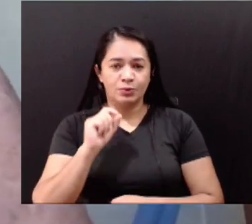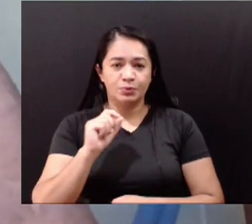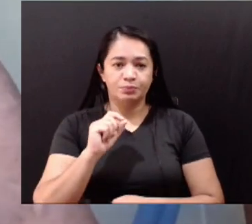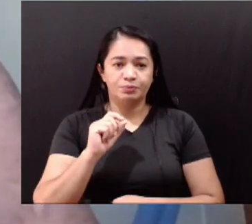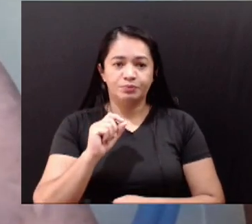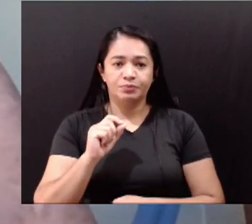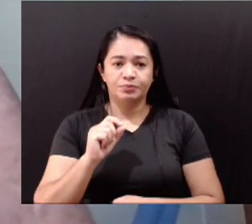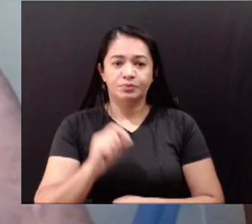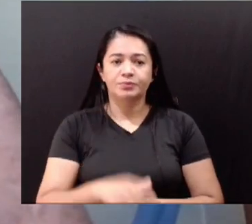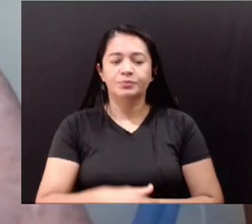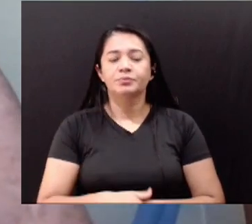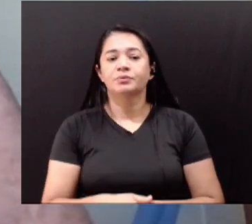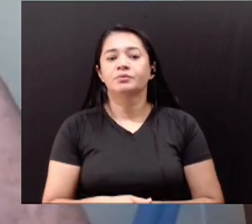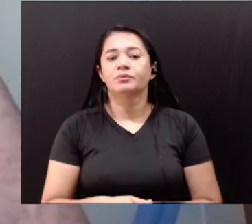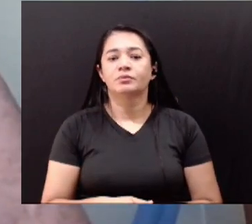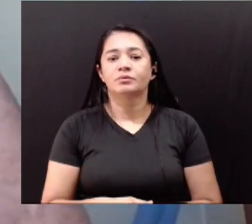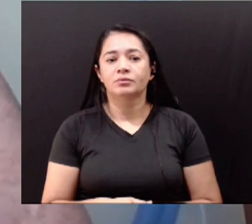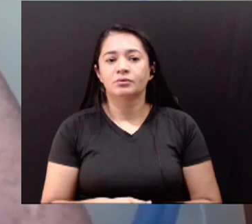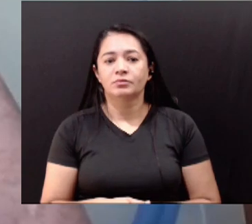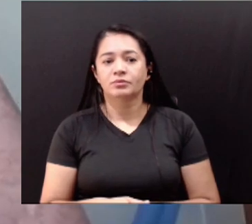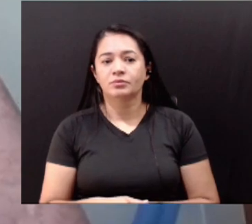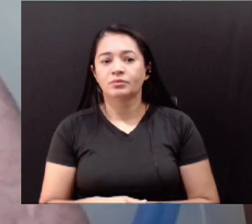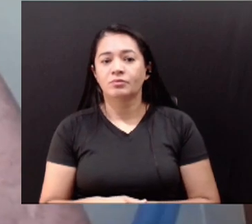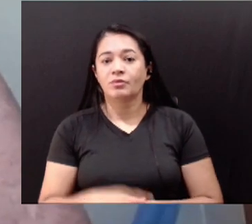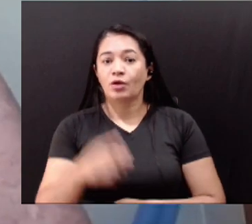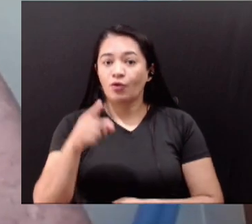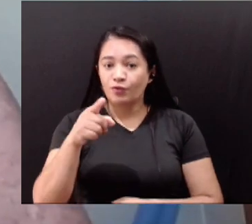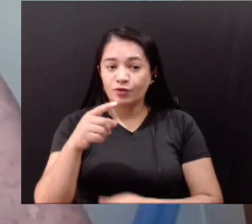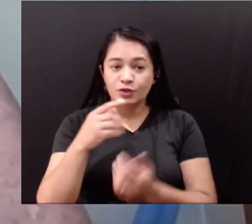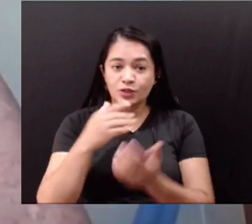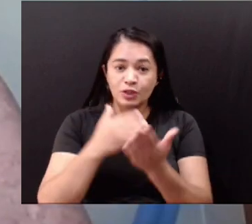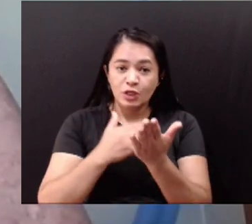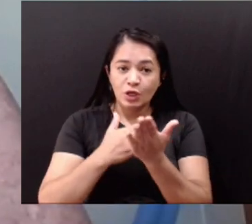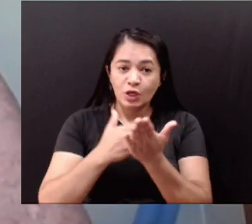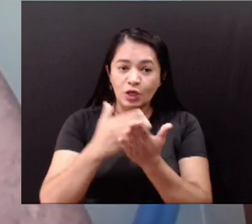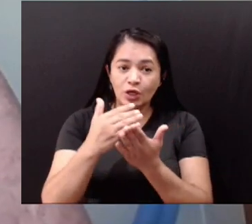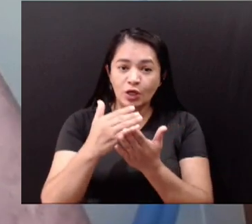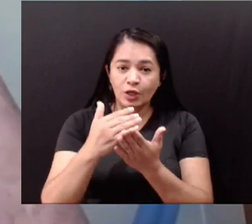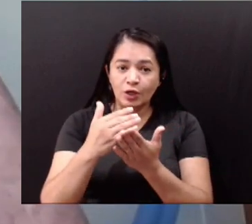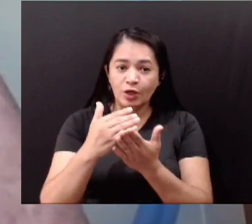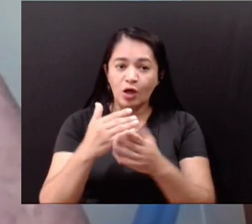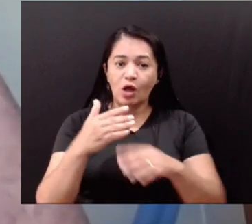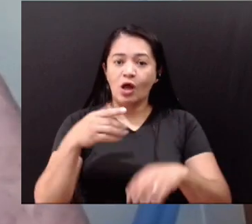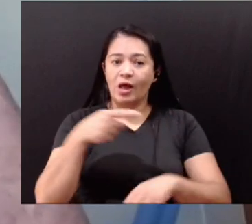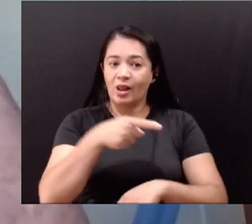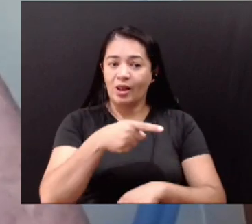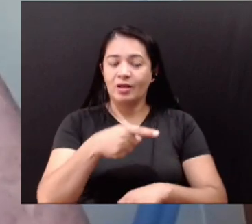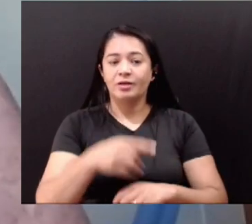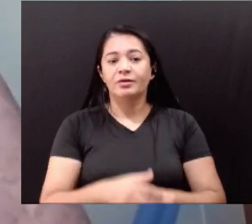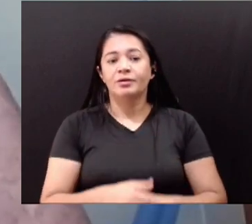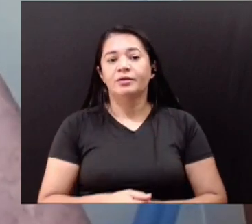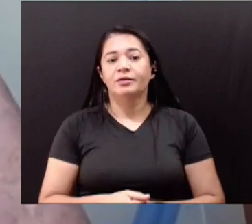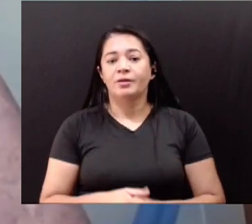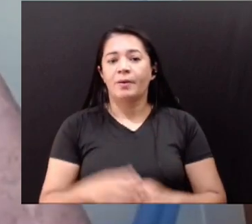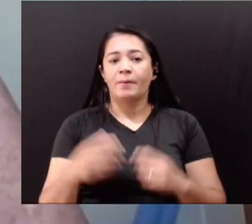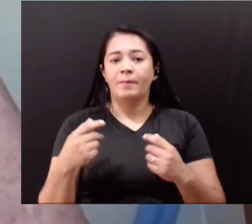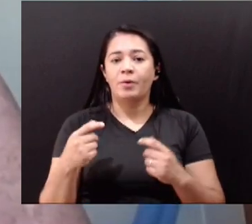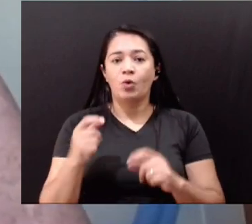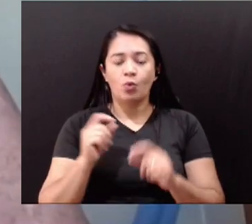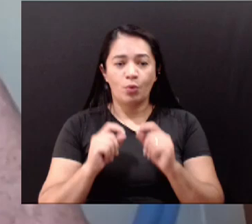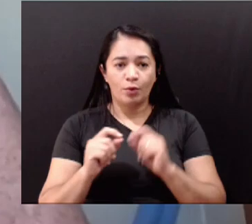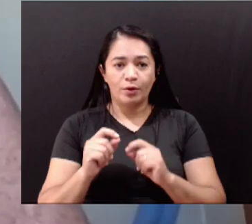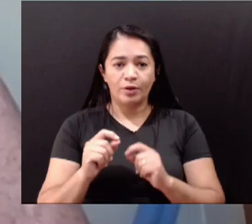que você ingressar numa iniciativa dessa natureza pressupõe a abertura